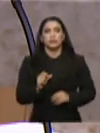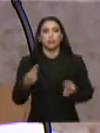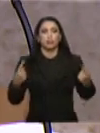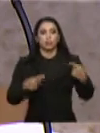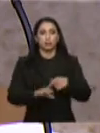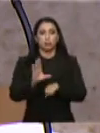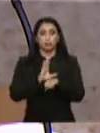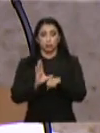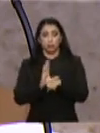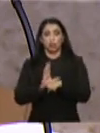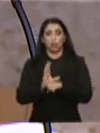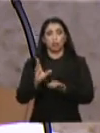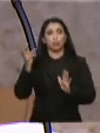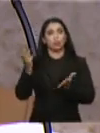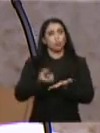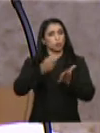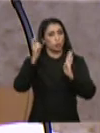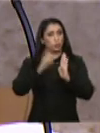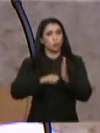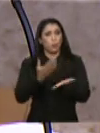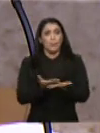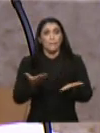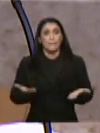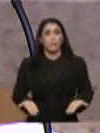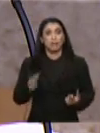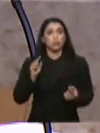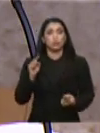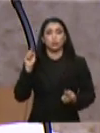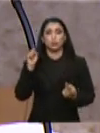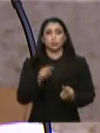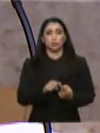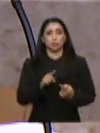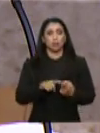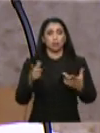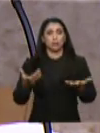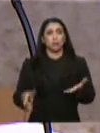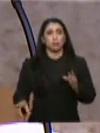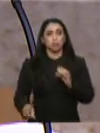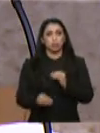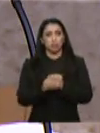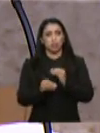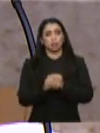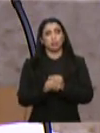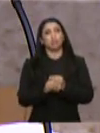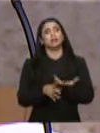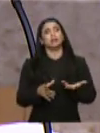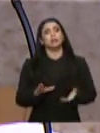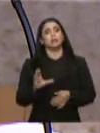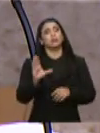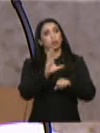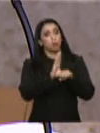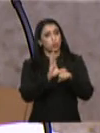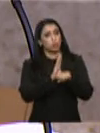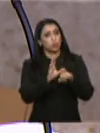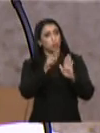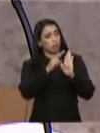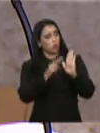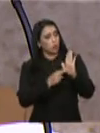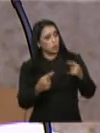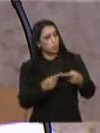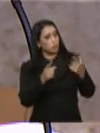tributo perde sua eficácia em razão de superveniente declaração de constitucionalidade da norma